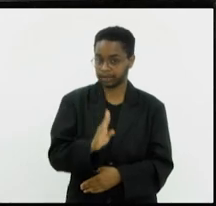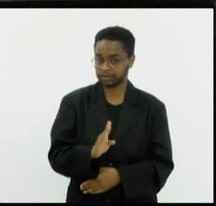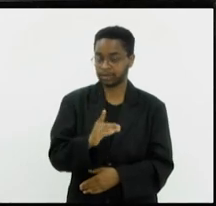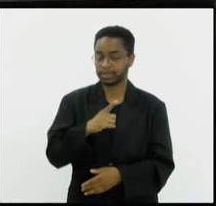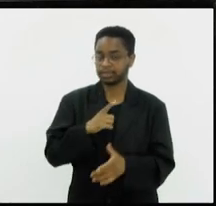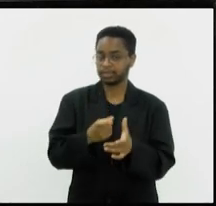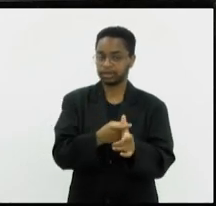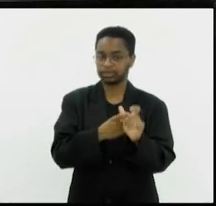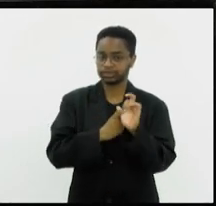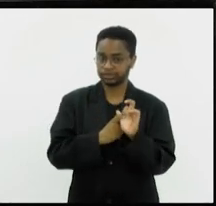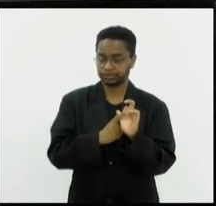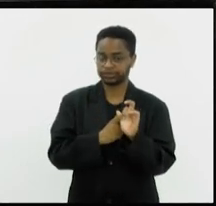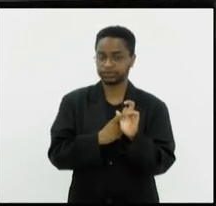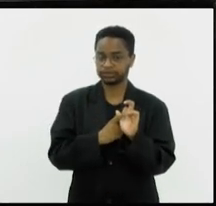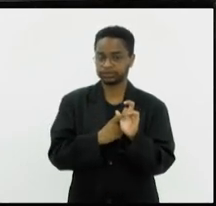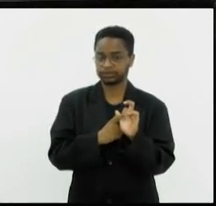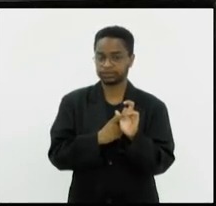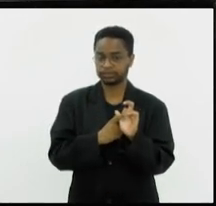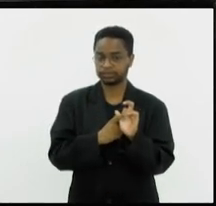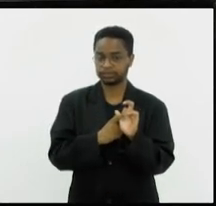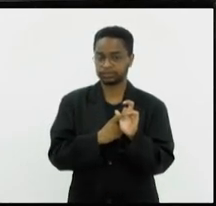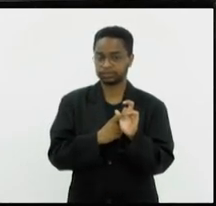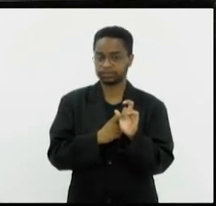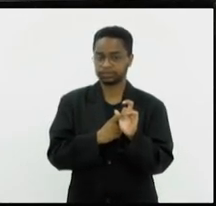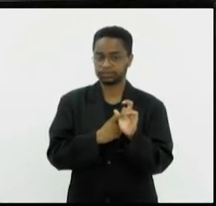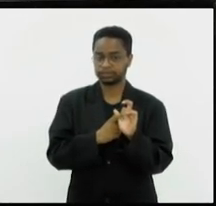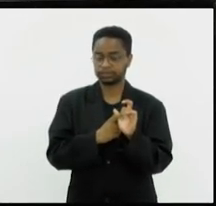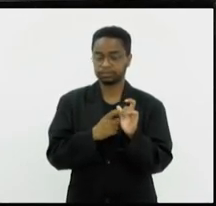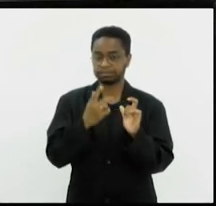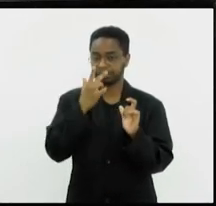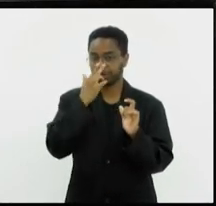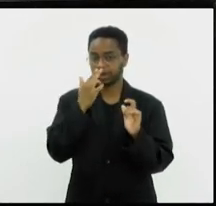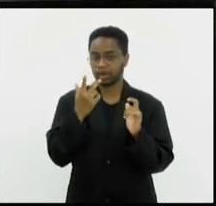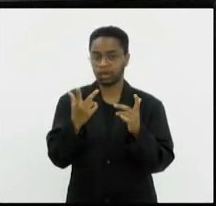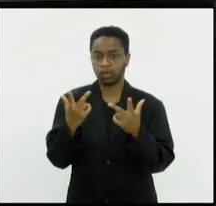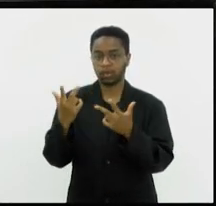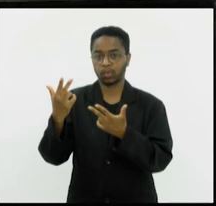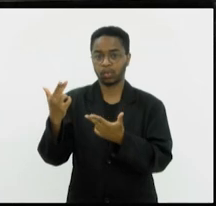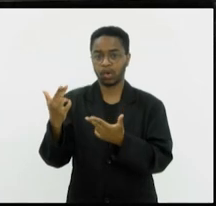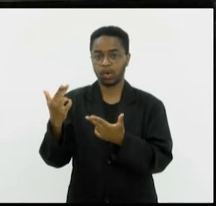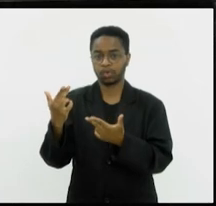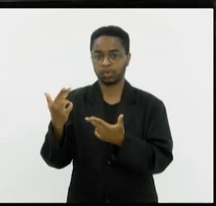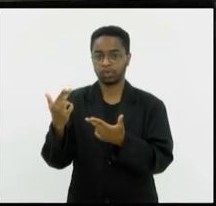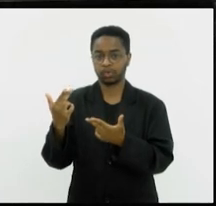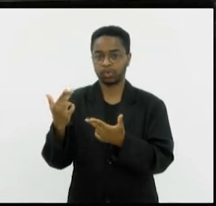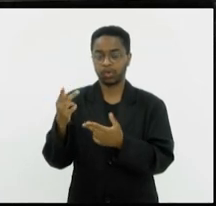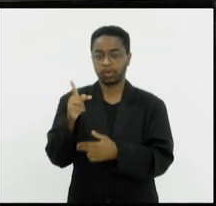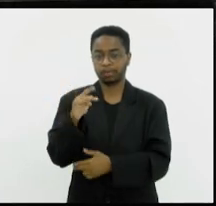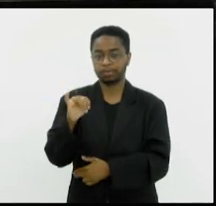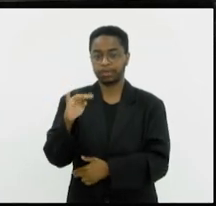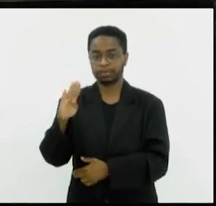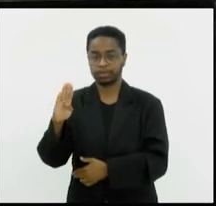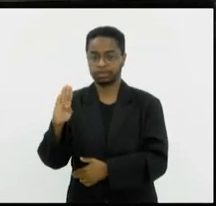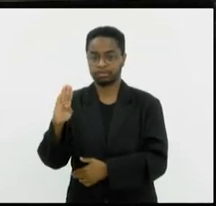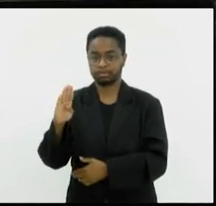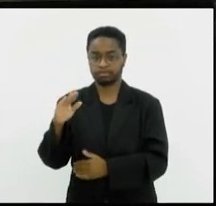uma dívida ente igual com que ele produz de